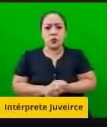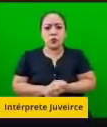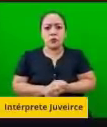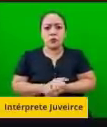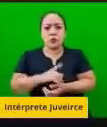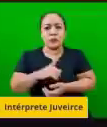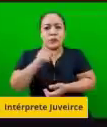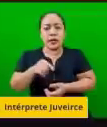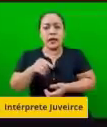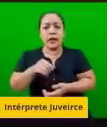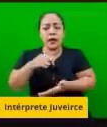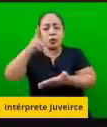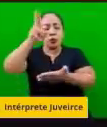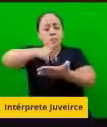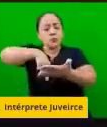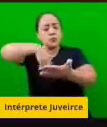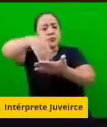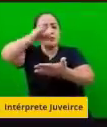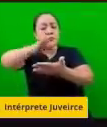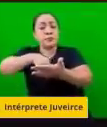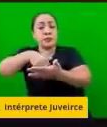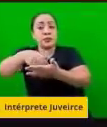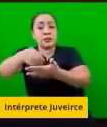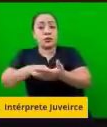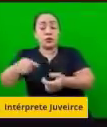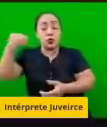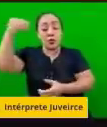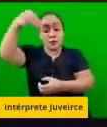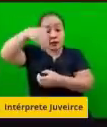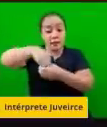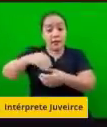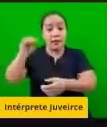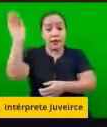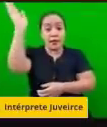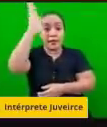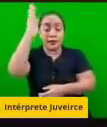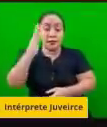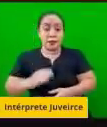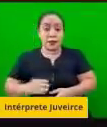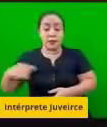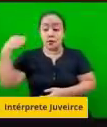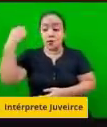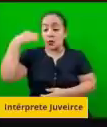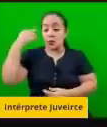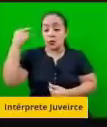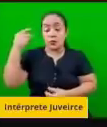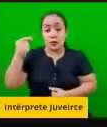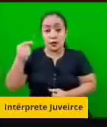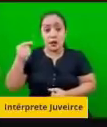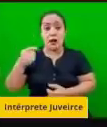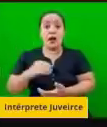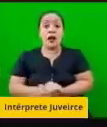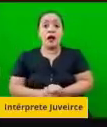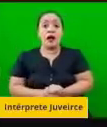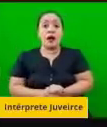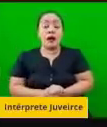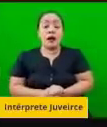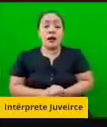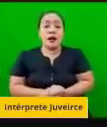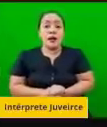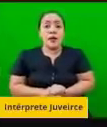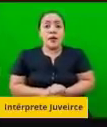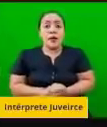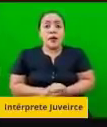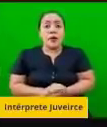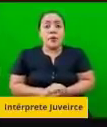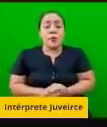aqui no Brasil, professor de Belas Artes na Escola do Rio de Janeiro, e com essa obra, Redenção